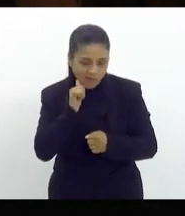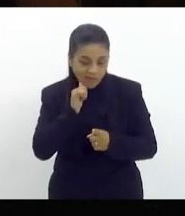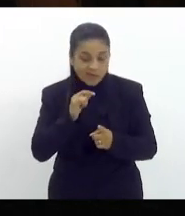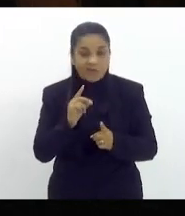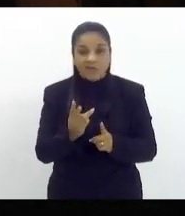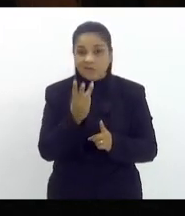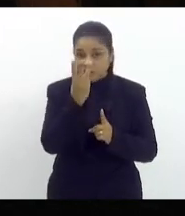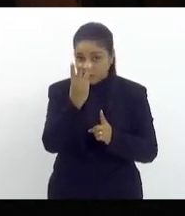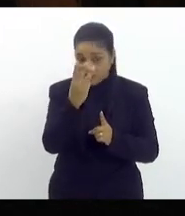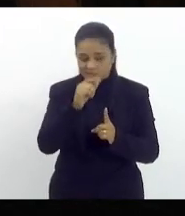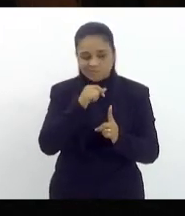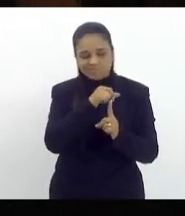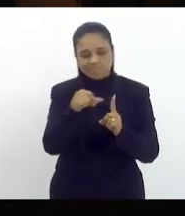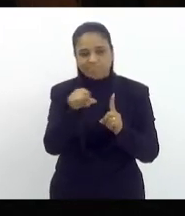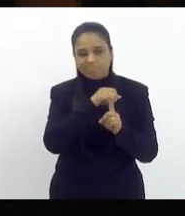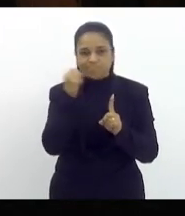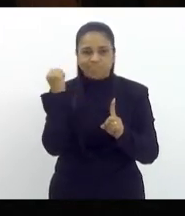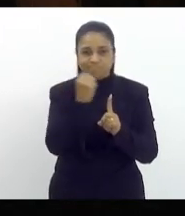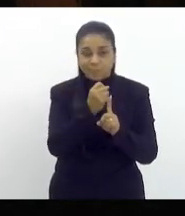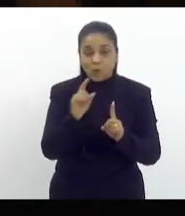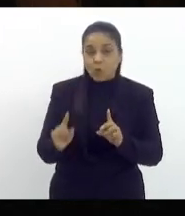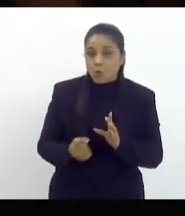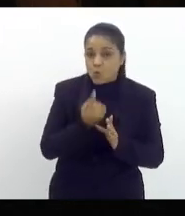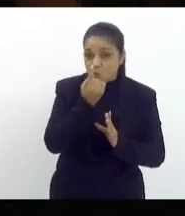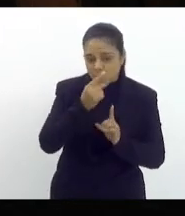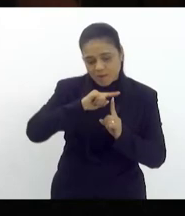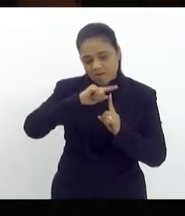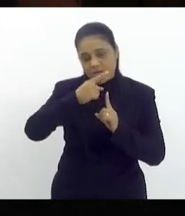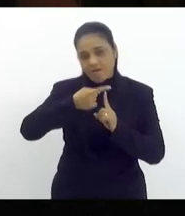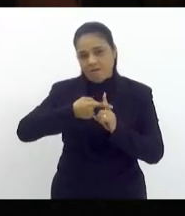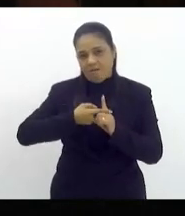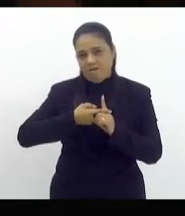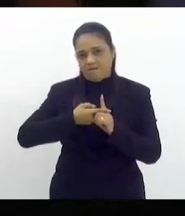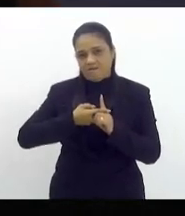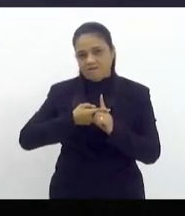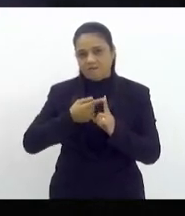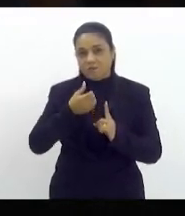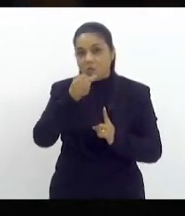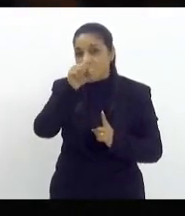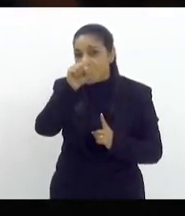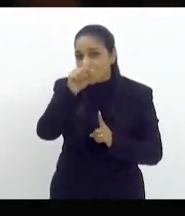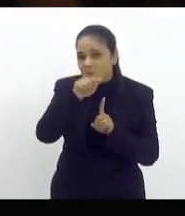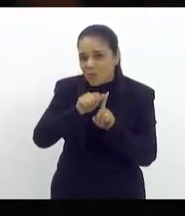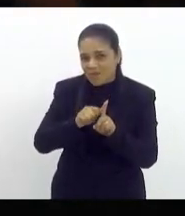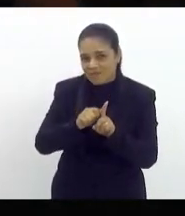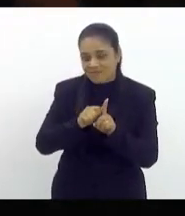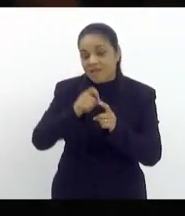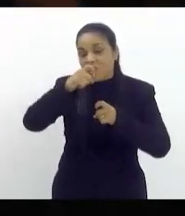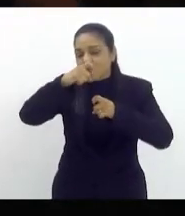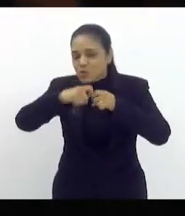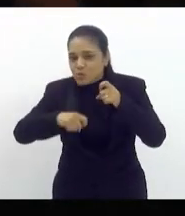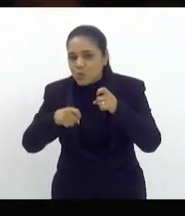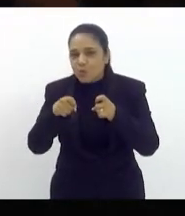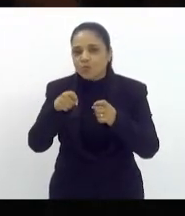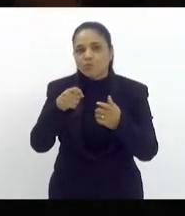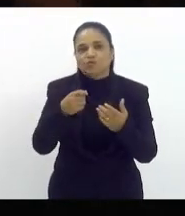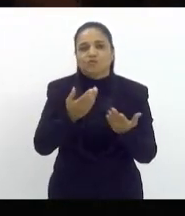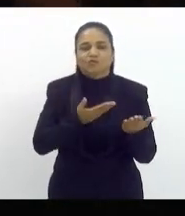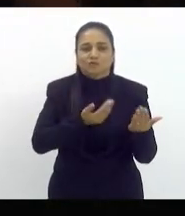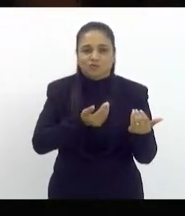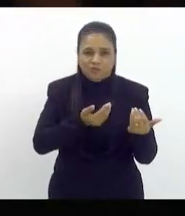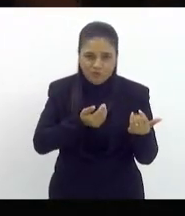em um deles a vítima estava grávida de meses e houve também estupro contra menor e um caso de